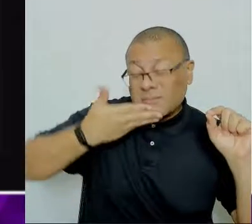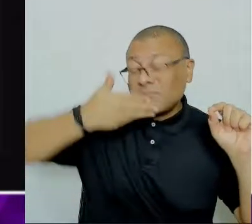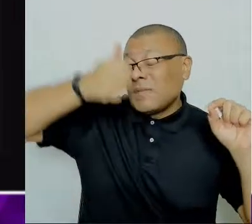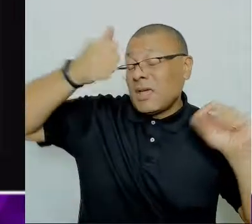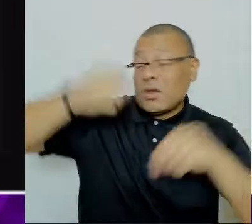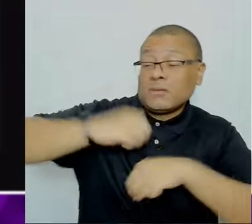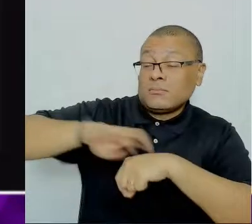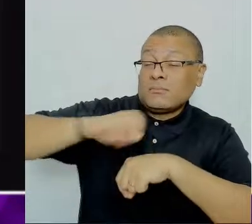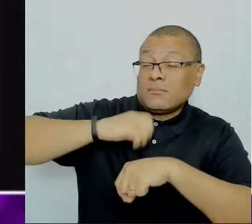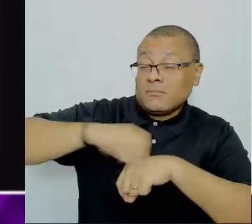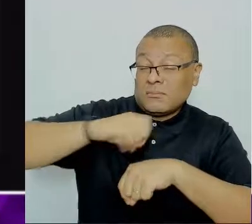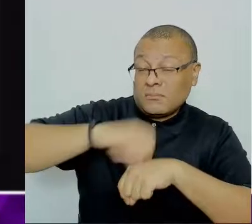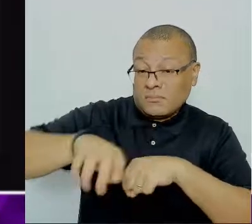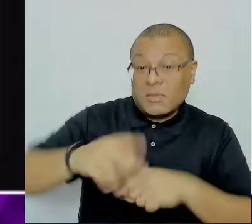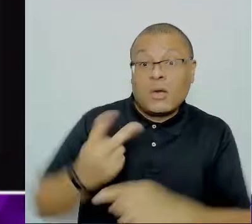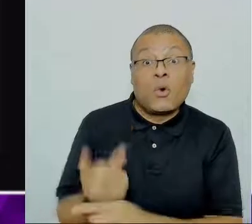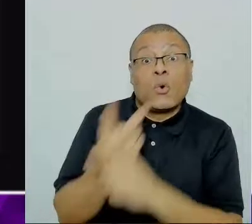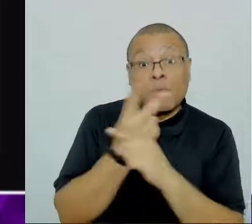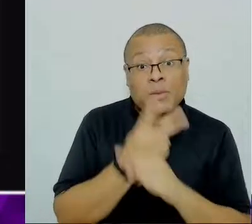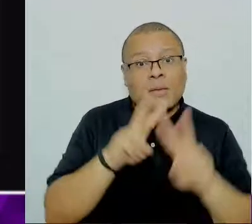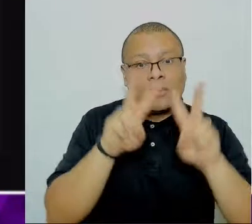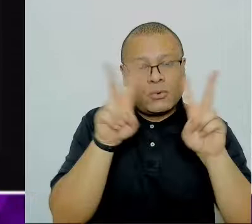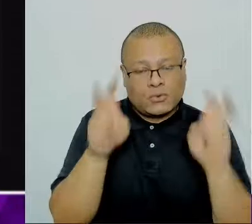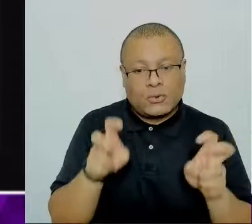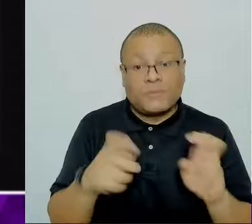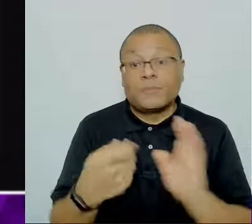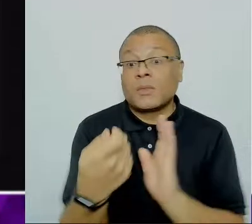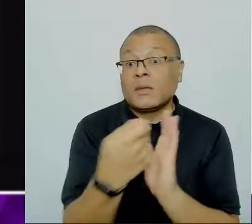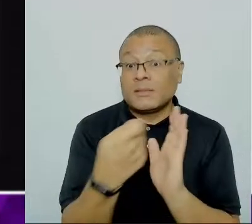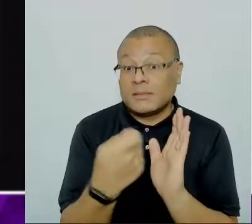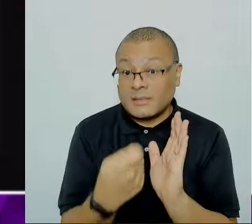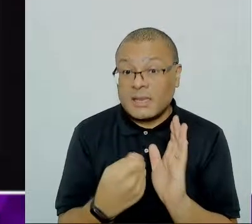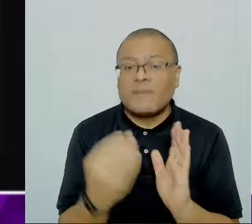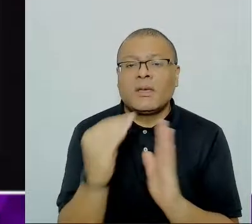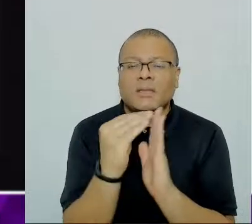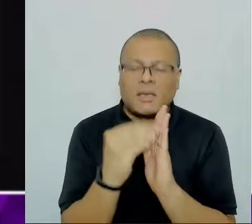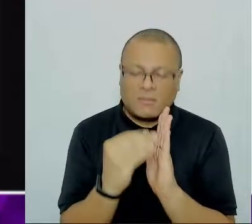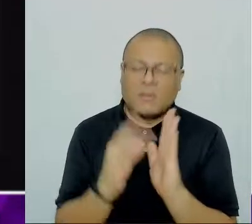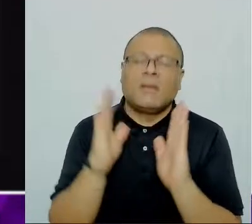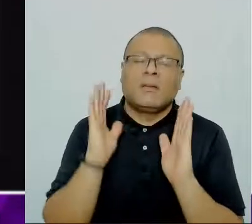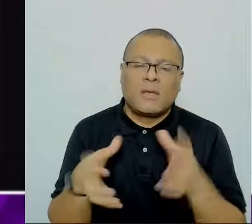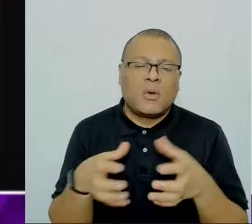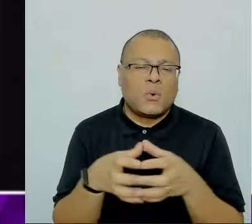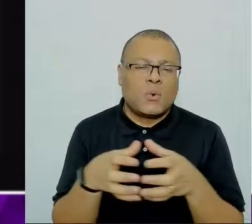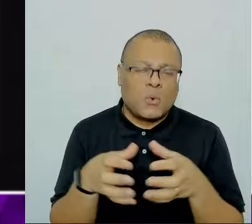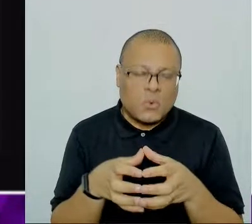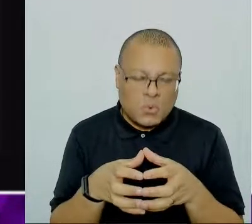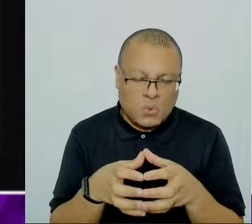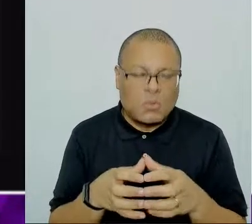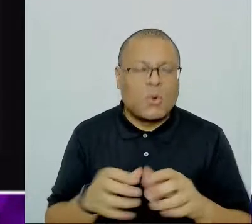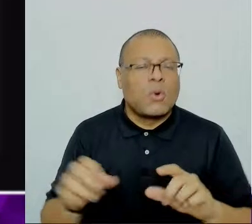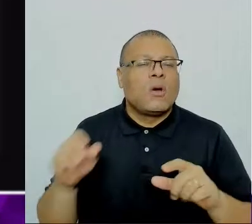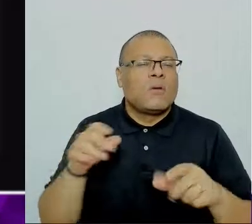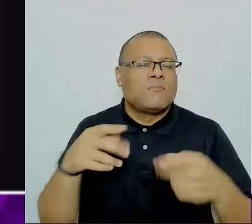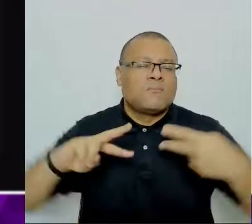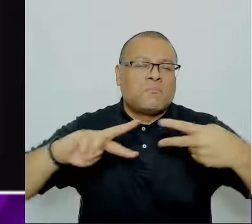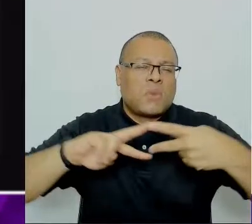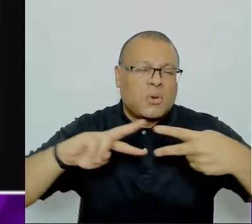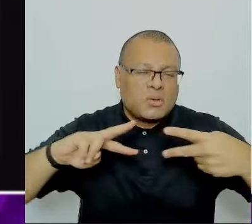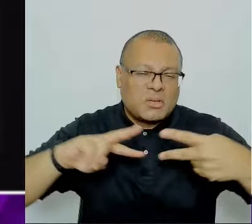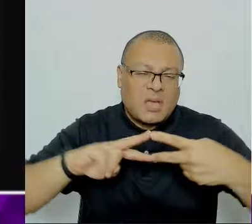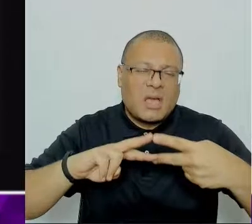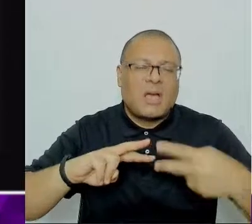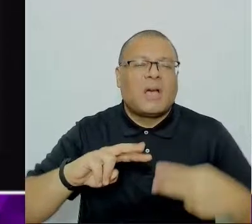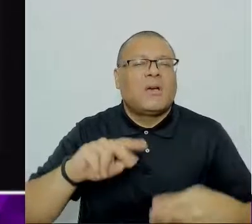Startup Awards. Escrevo aí, né? Tenho algumas publicações em uns grandes portais, como Você SA, Época Negócio, Você